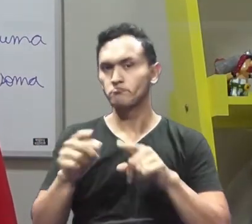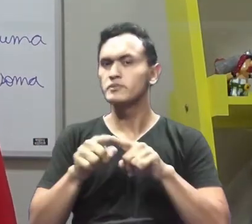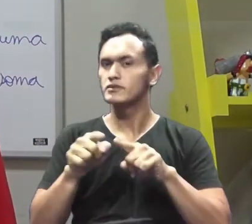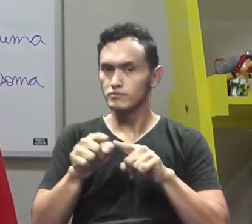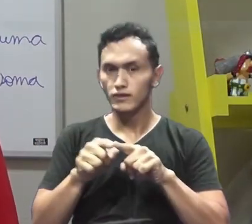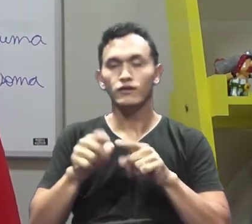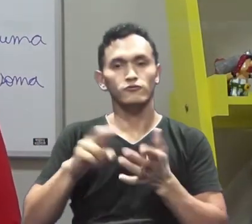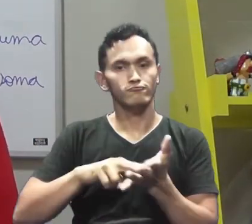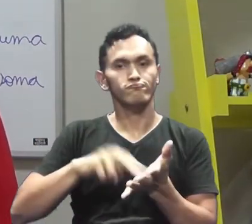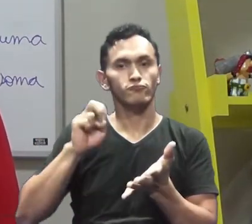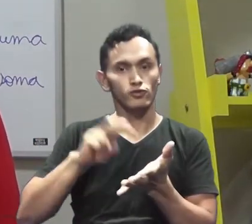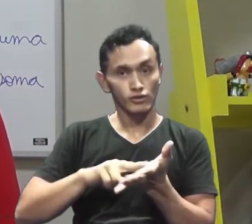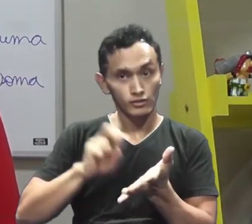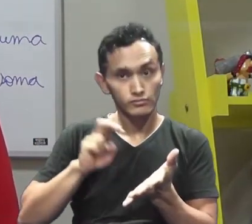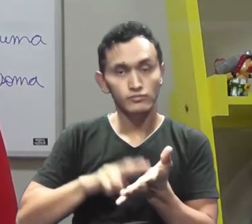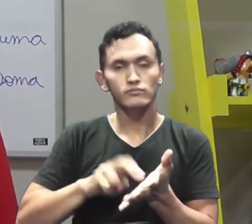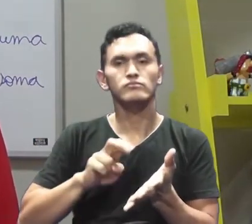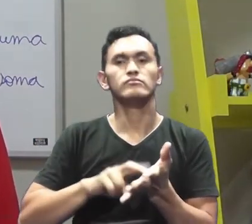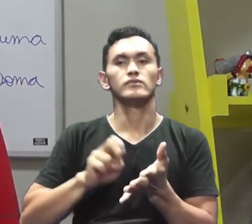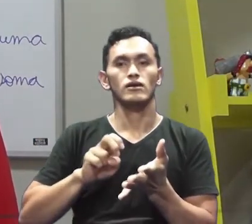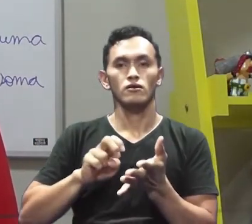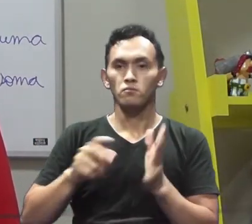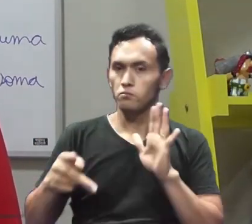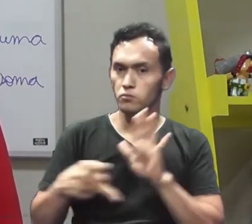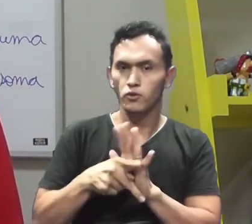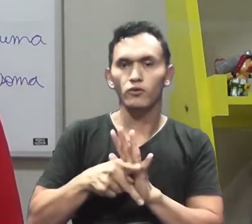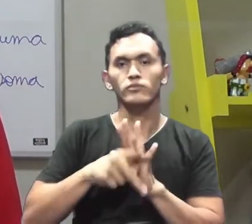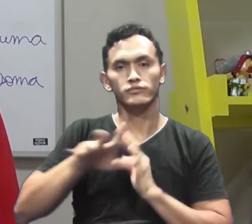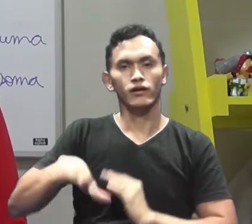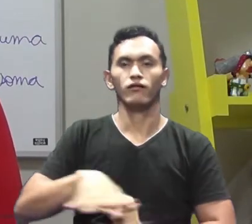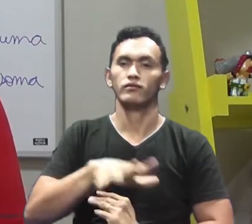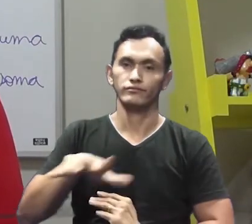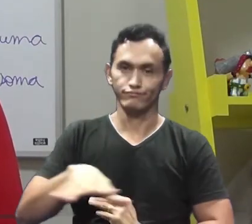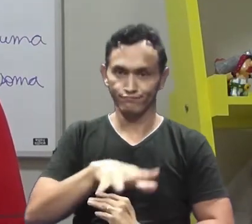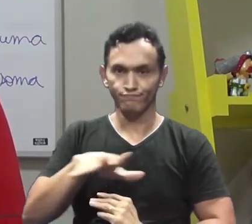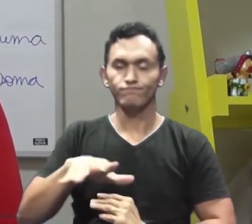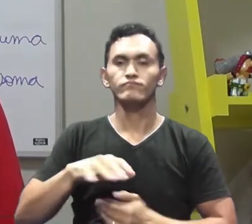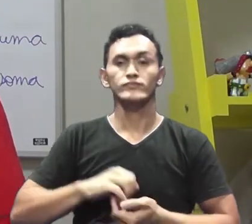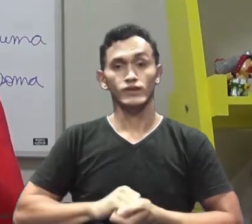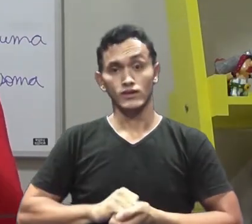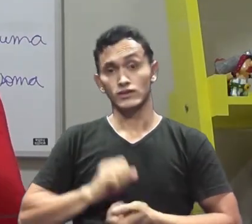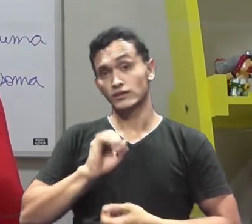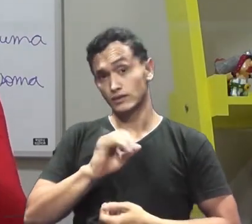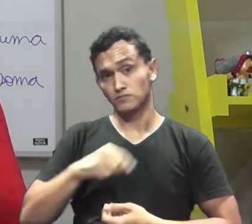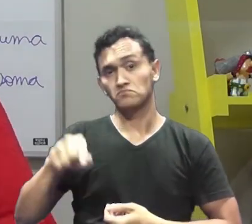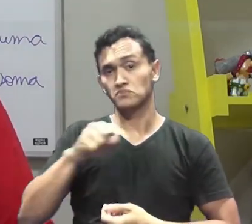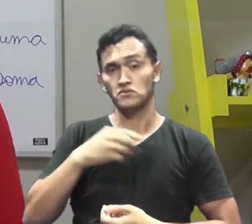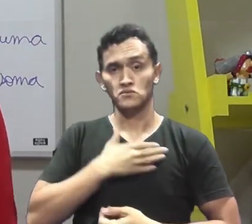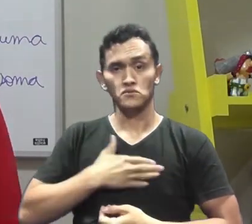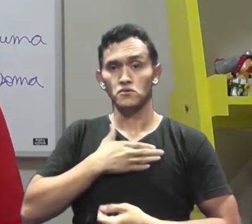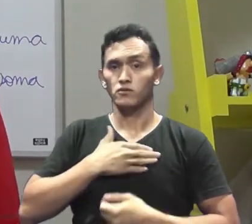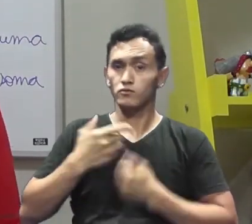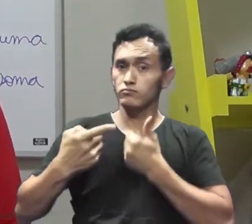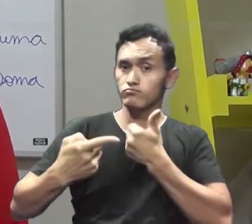de vocabulário específico da área. Se você gostou, curta o